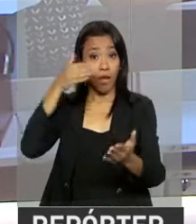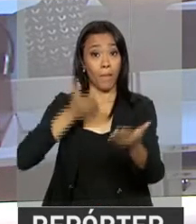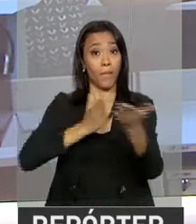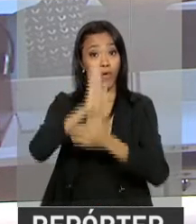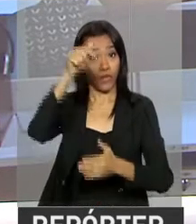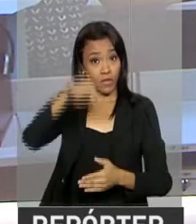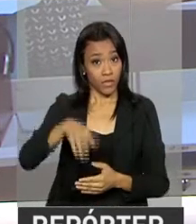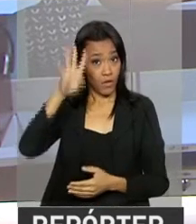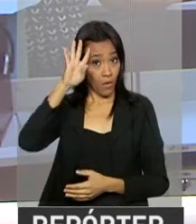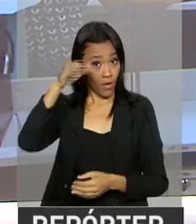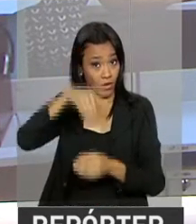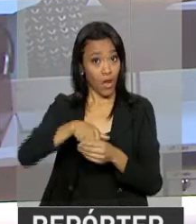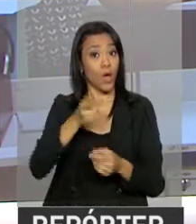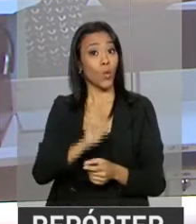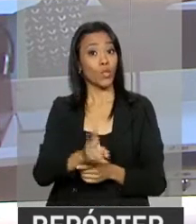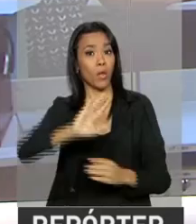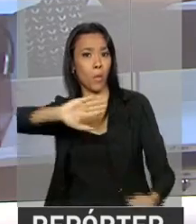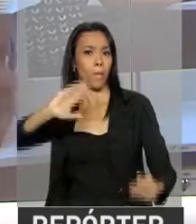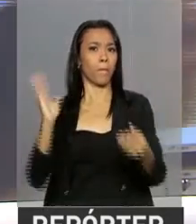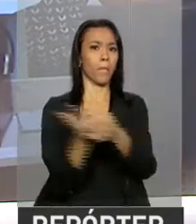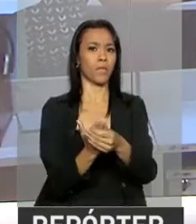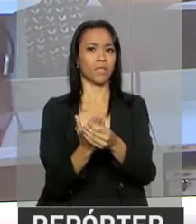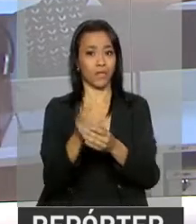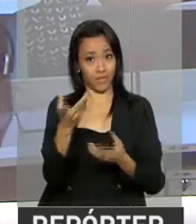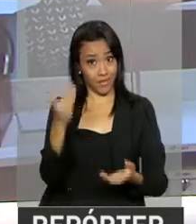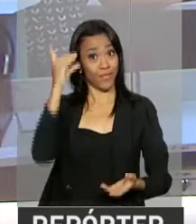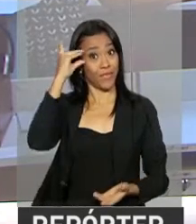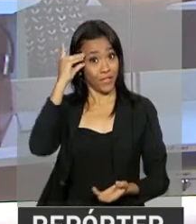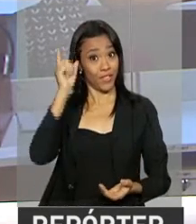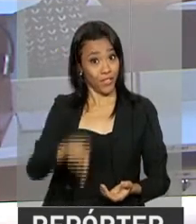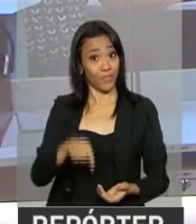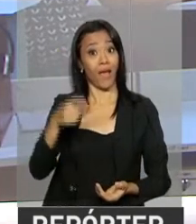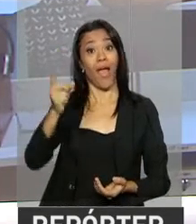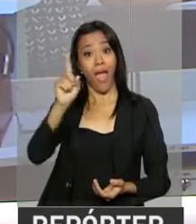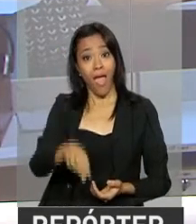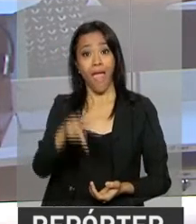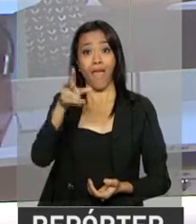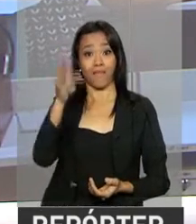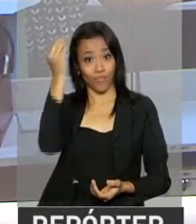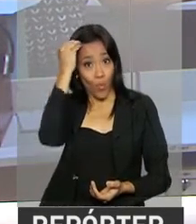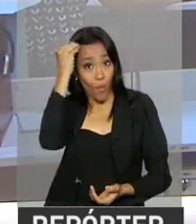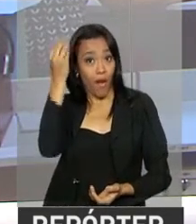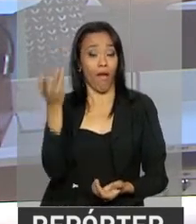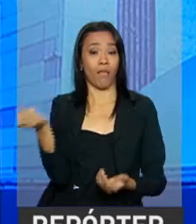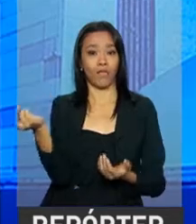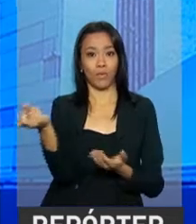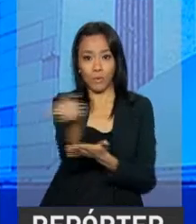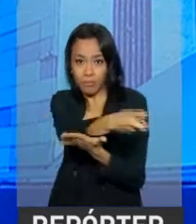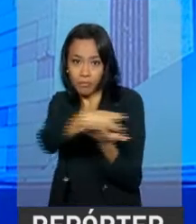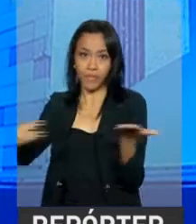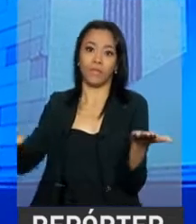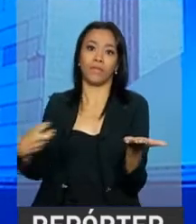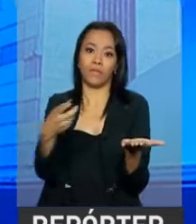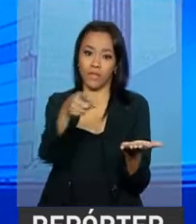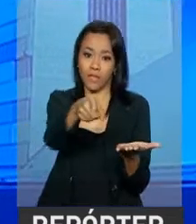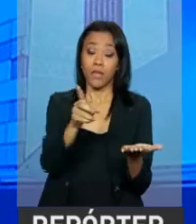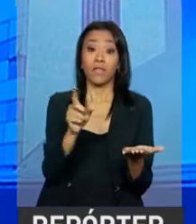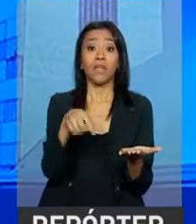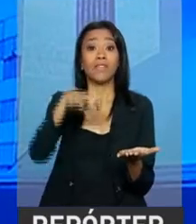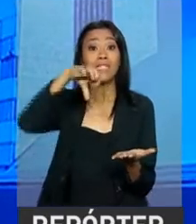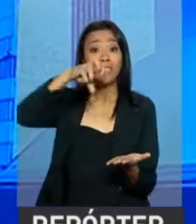a continuidade do processo que confirma Dilma Rousseff como ré no processo de impeachment. A chamada fase de pronúncia teve